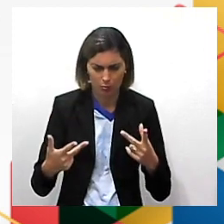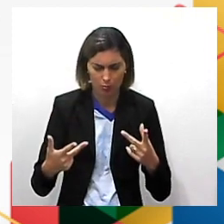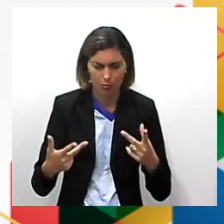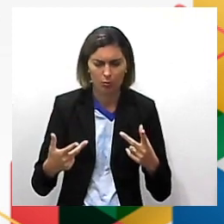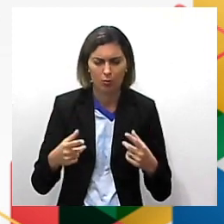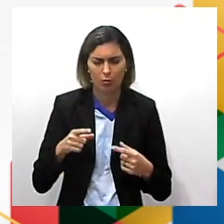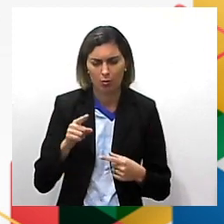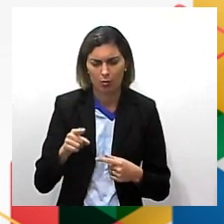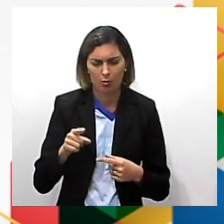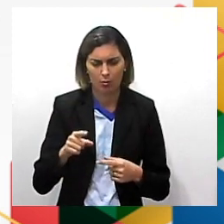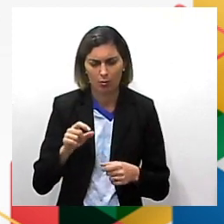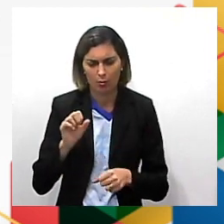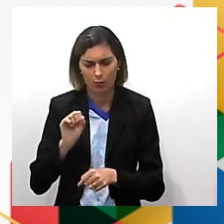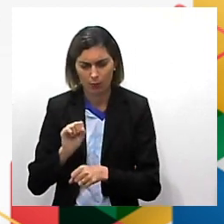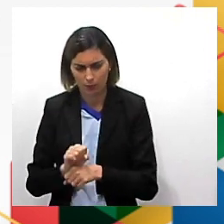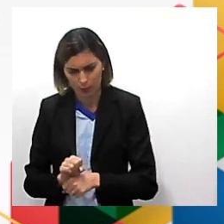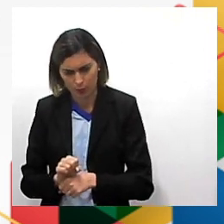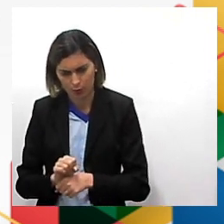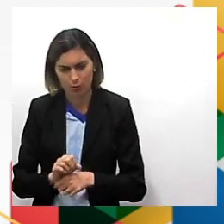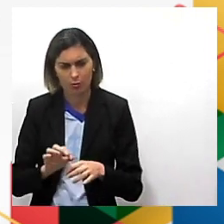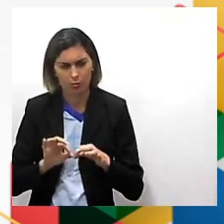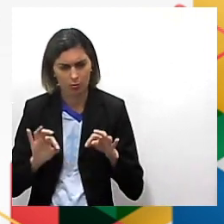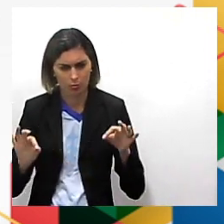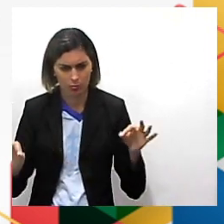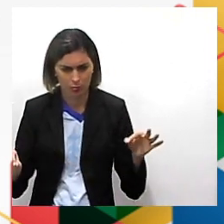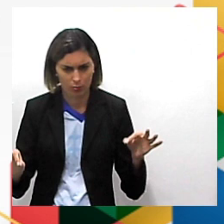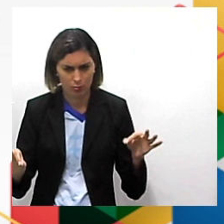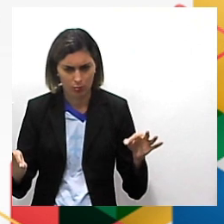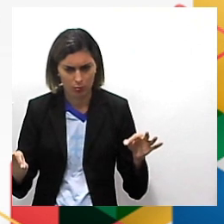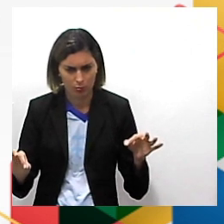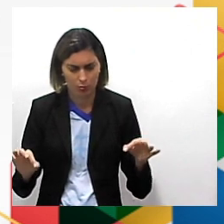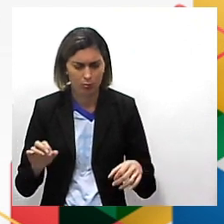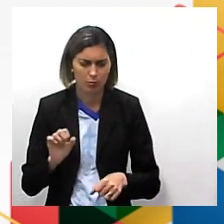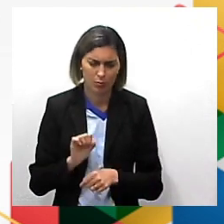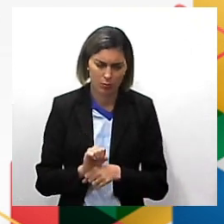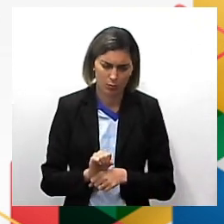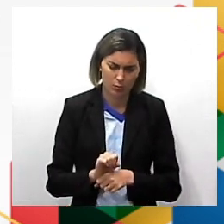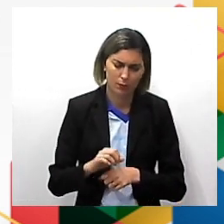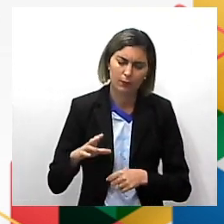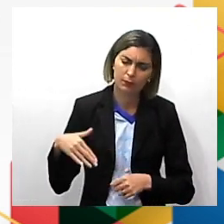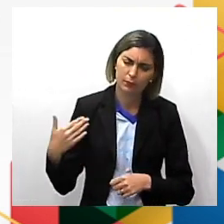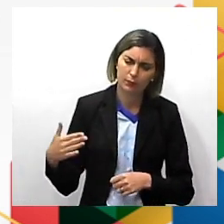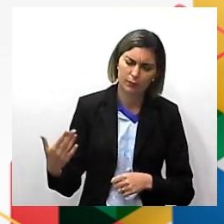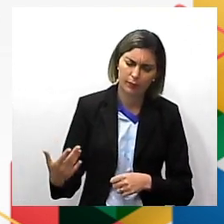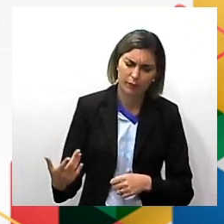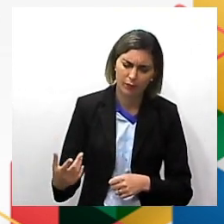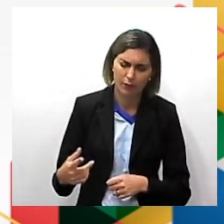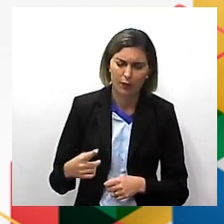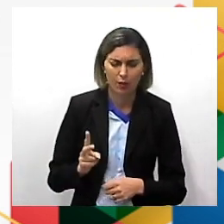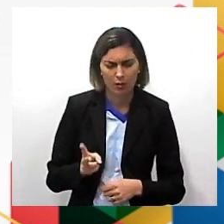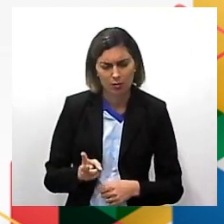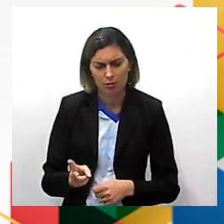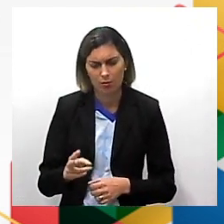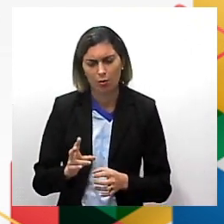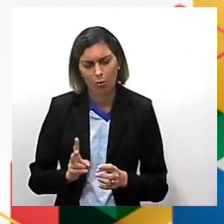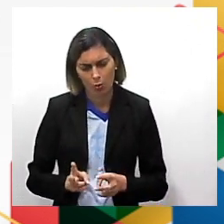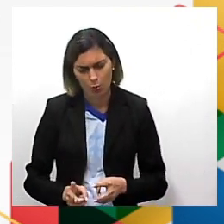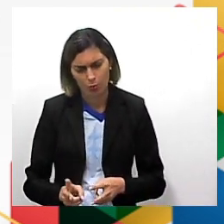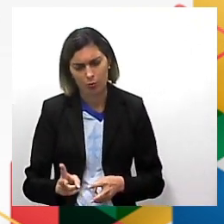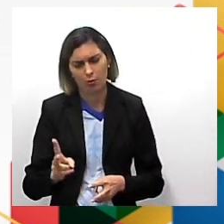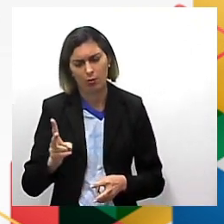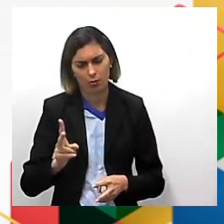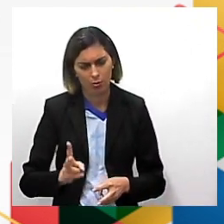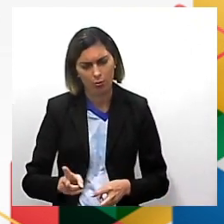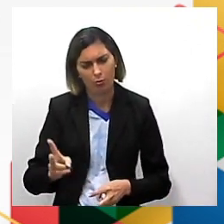Aqui, galera, ele para na distância, ou seja, ele está parado ao longo do tempo e em seguida ele continua